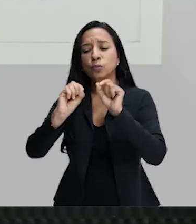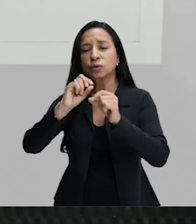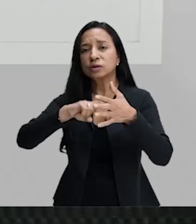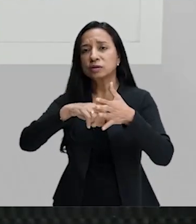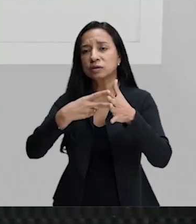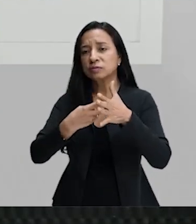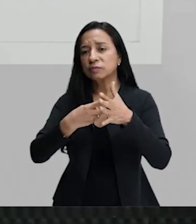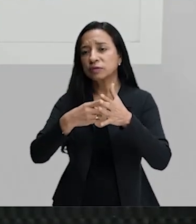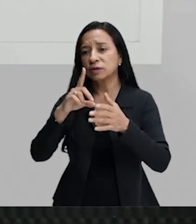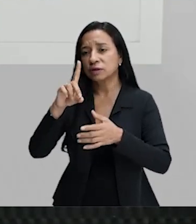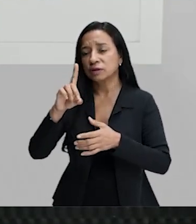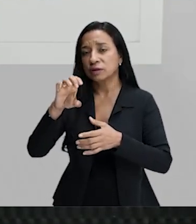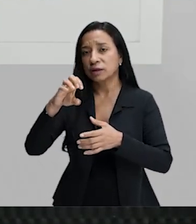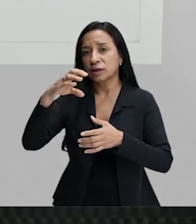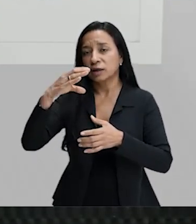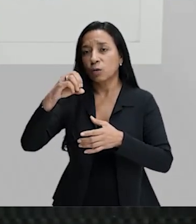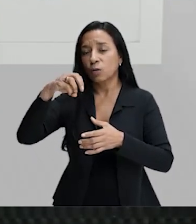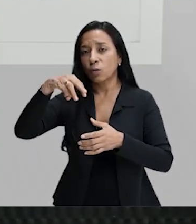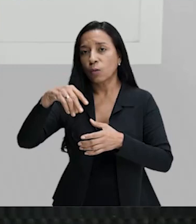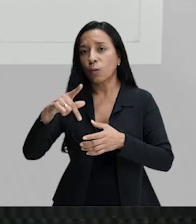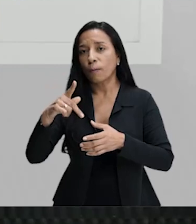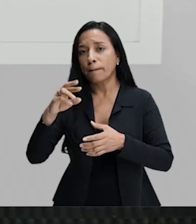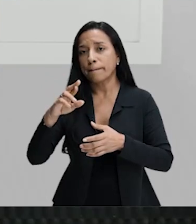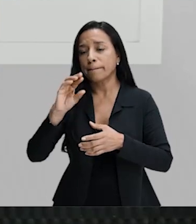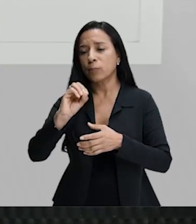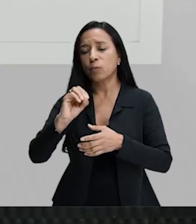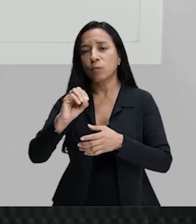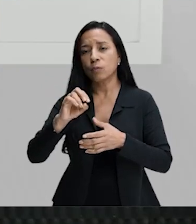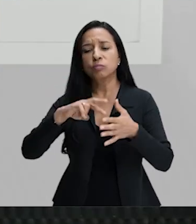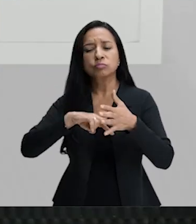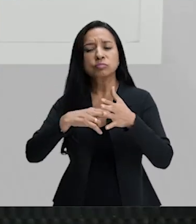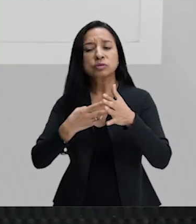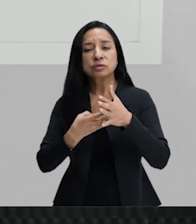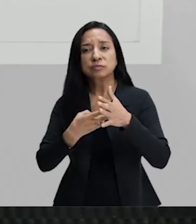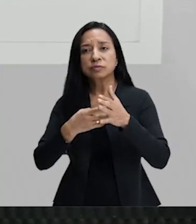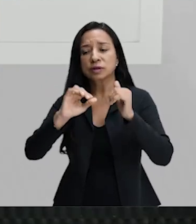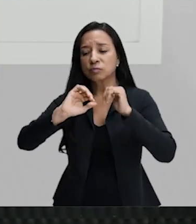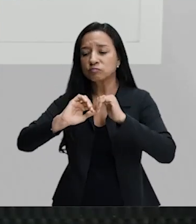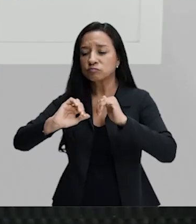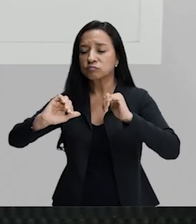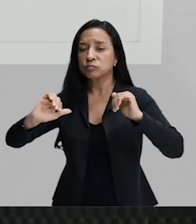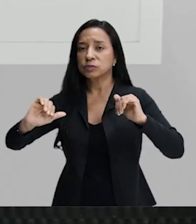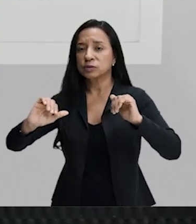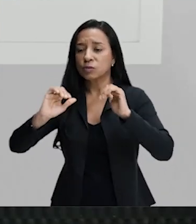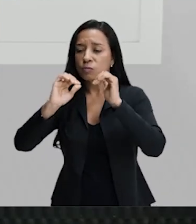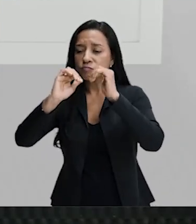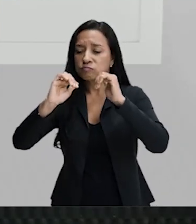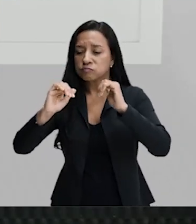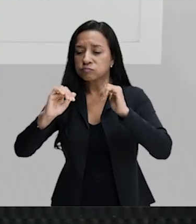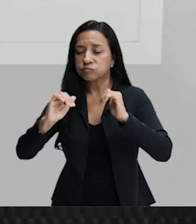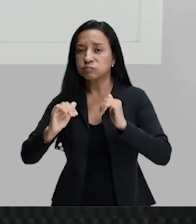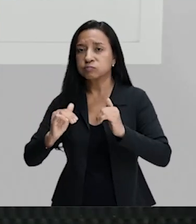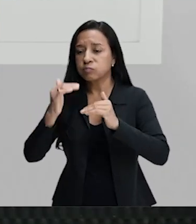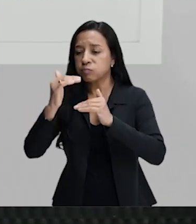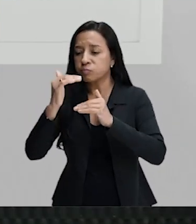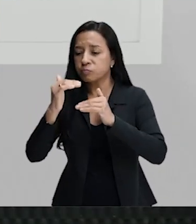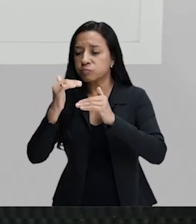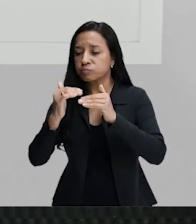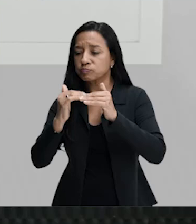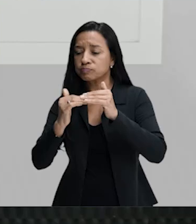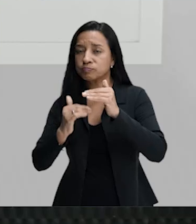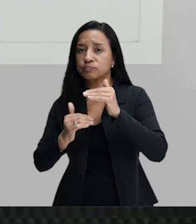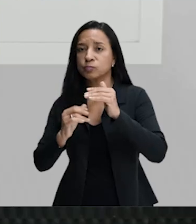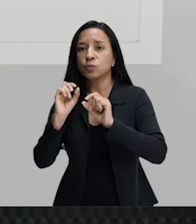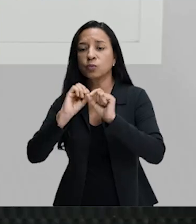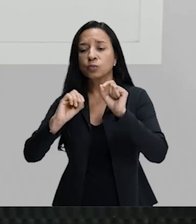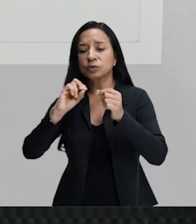professor? Decompor vem daquela ideia de fatorar. Tá? Quando você aprendeu fatoração lá no seu ensino fundamental, o